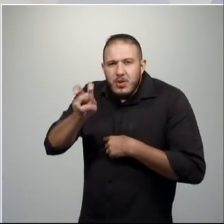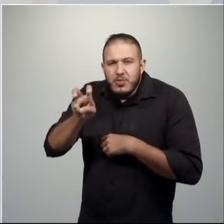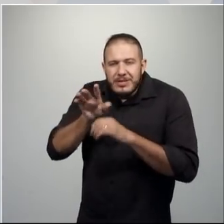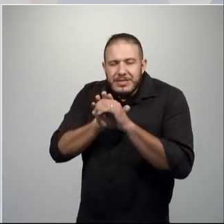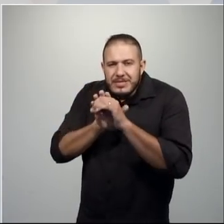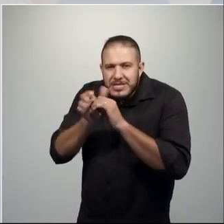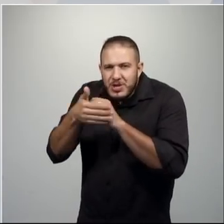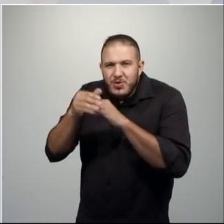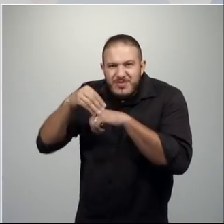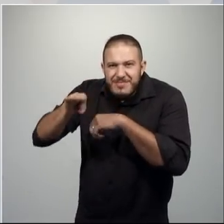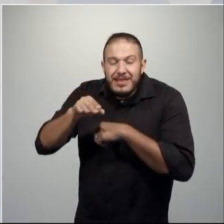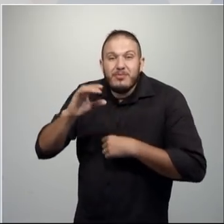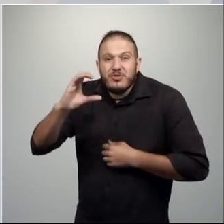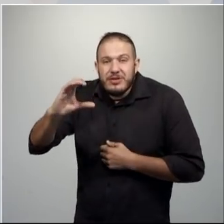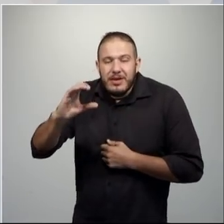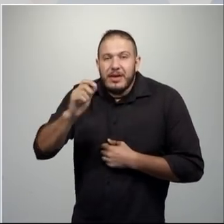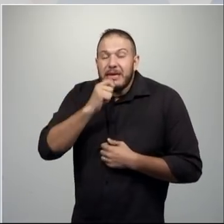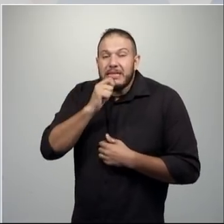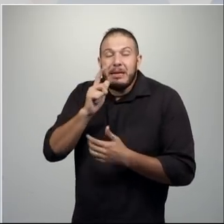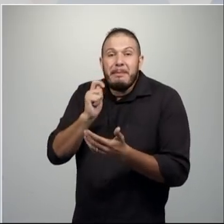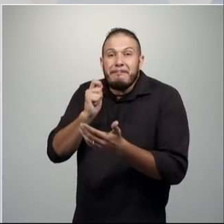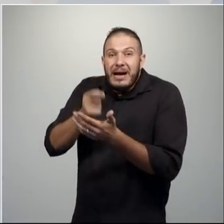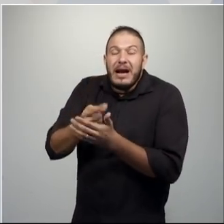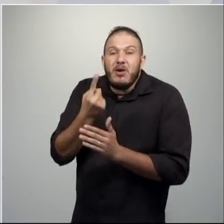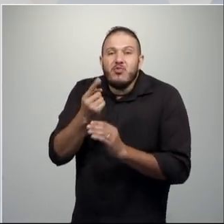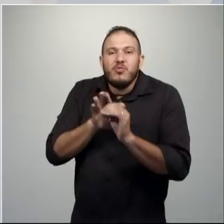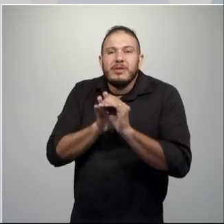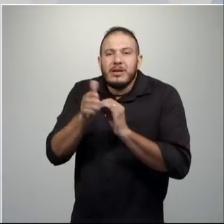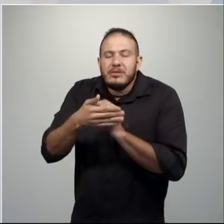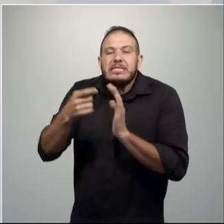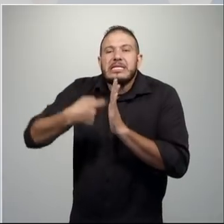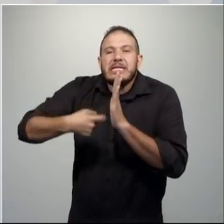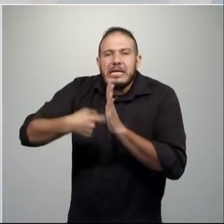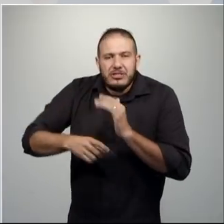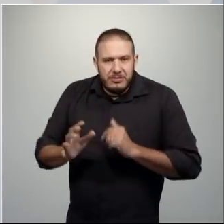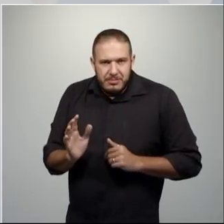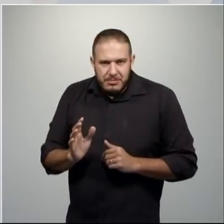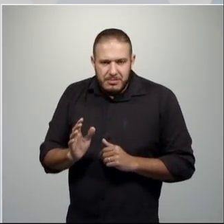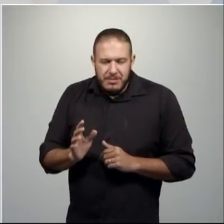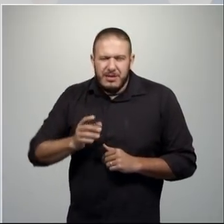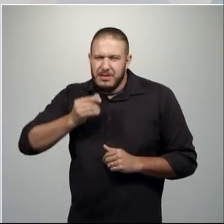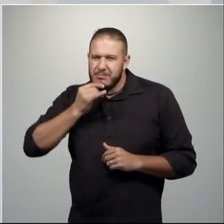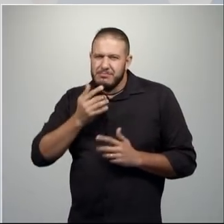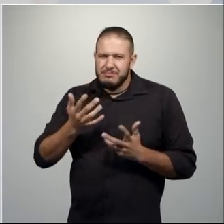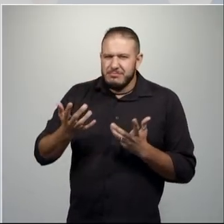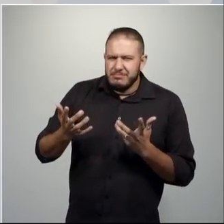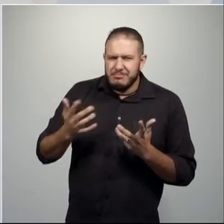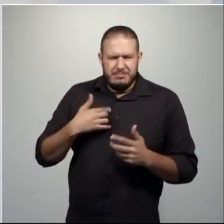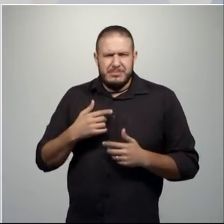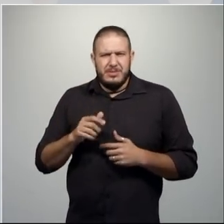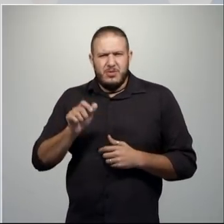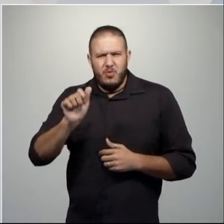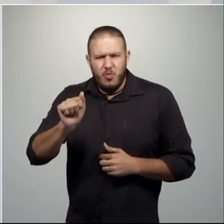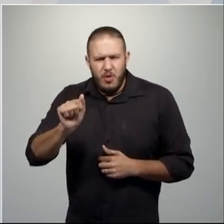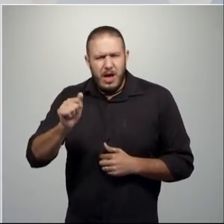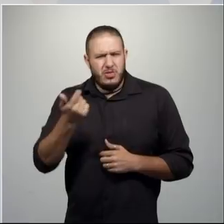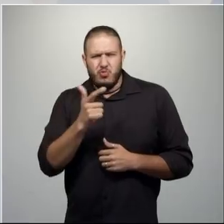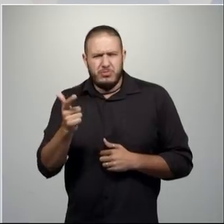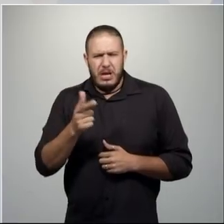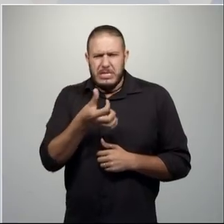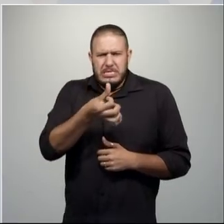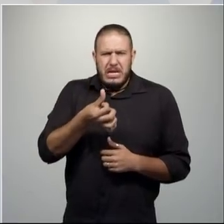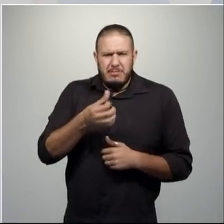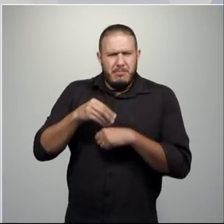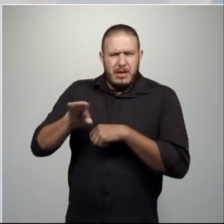e ainda pagar um político em detalhes mineração mas joão não tem 6 bilhões para passarem sua